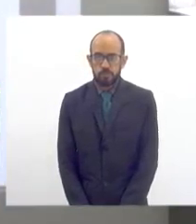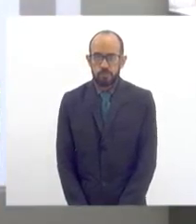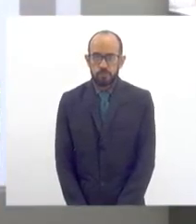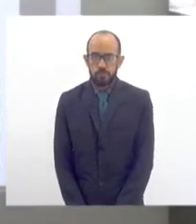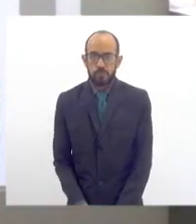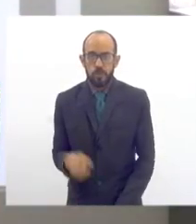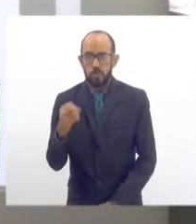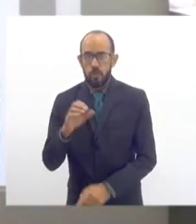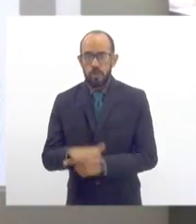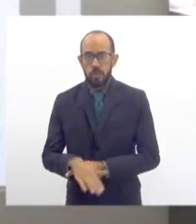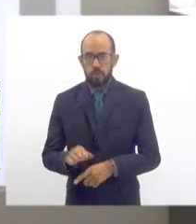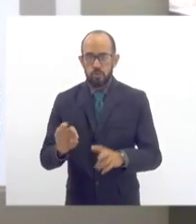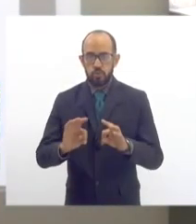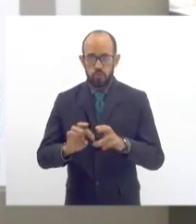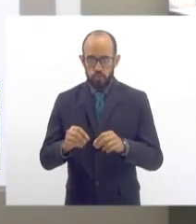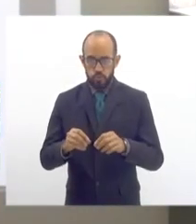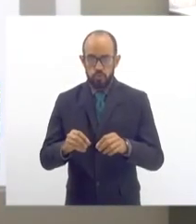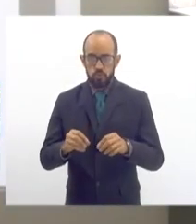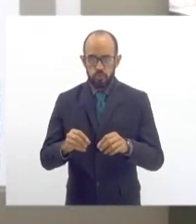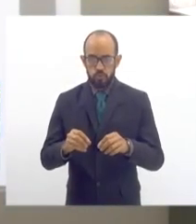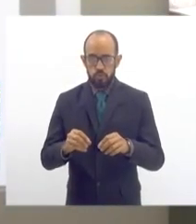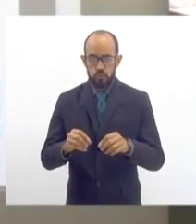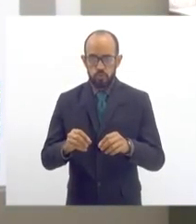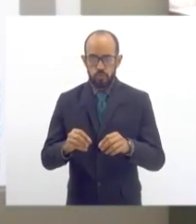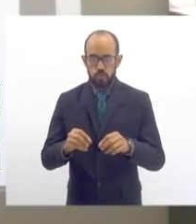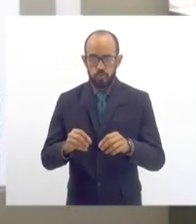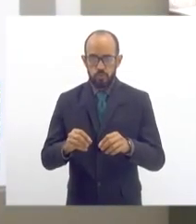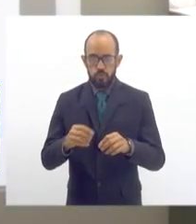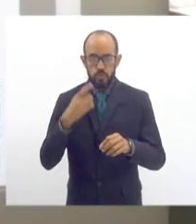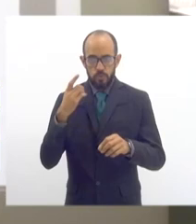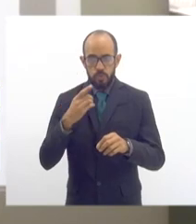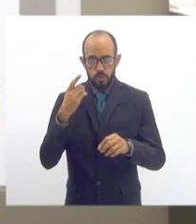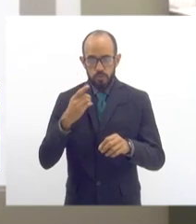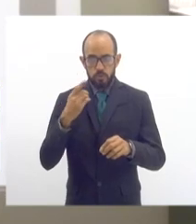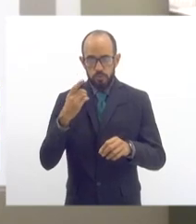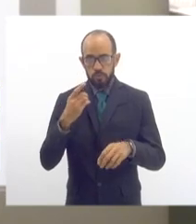Boa tarde a todos. Boa tarde. Deputados.